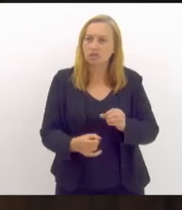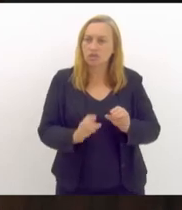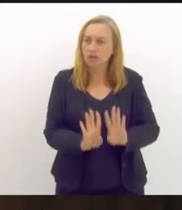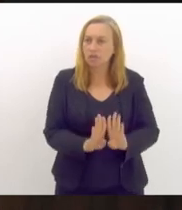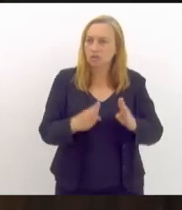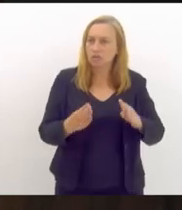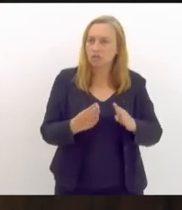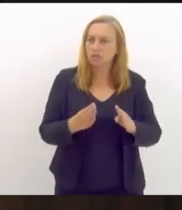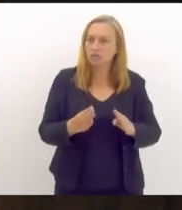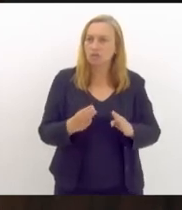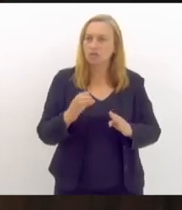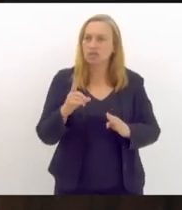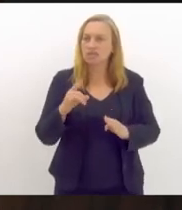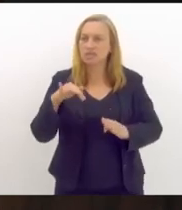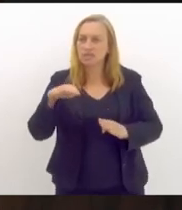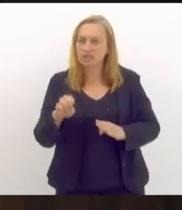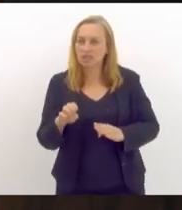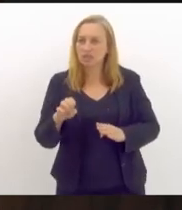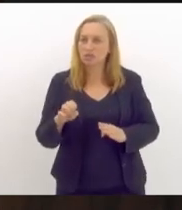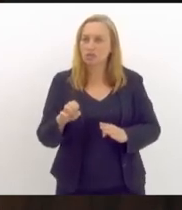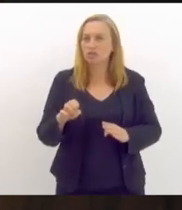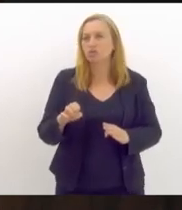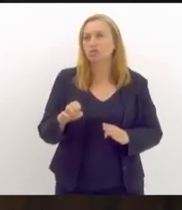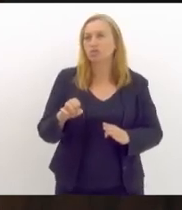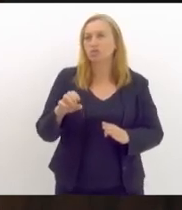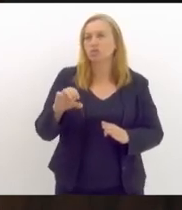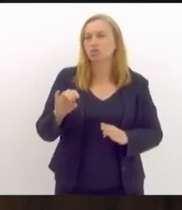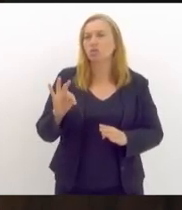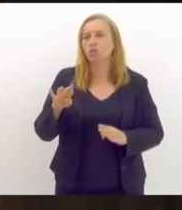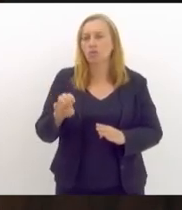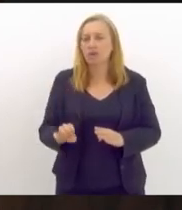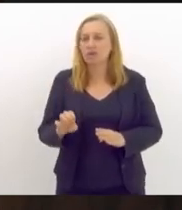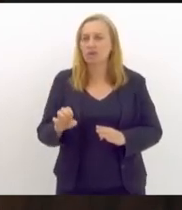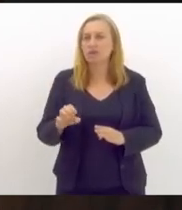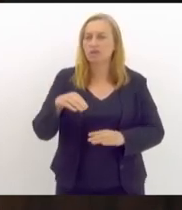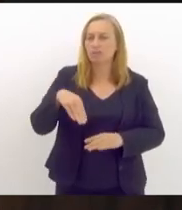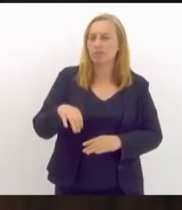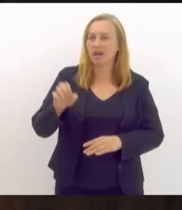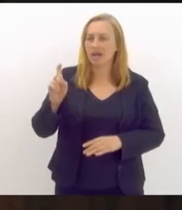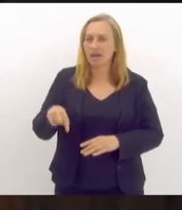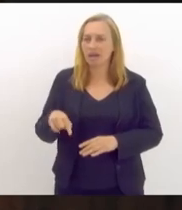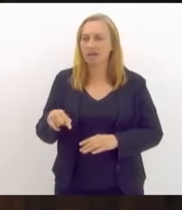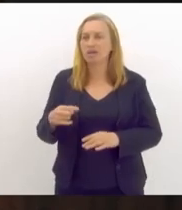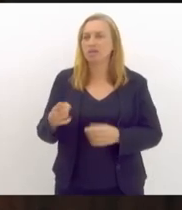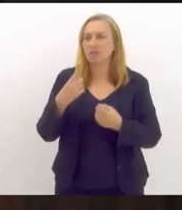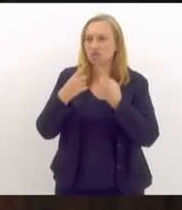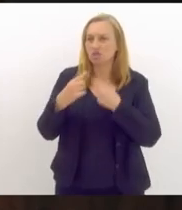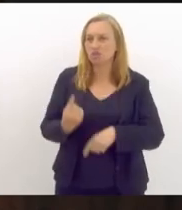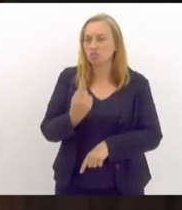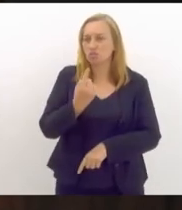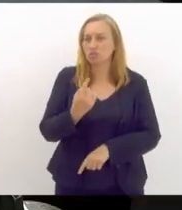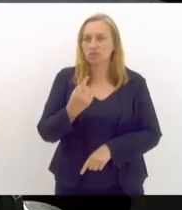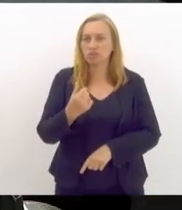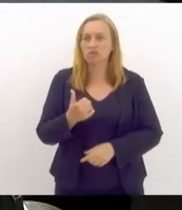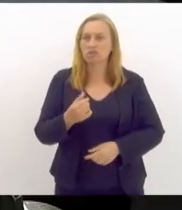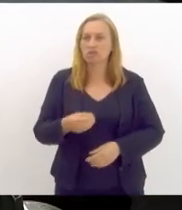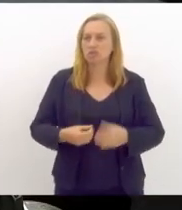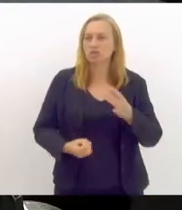do Cine Clube de Macaé em discussão para discutir autor uma das alturas